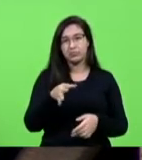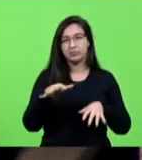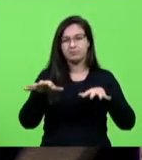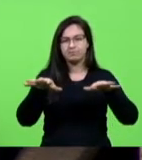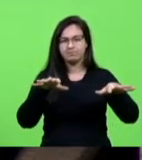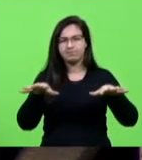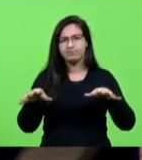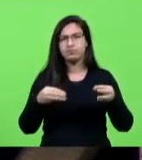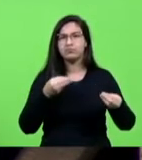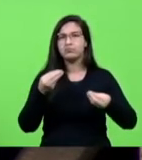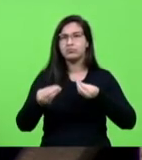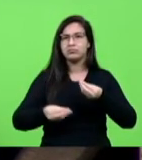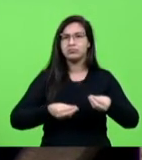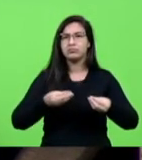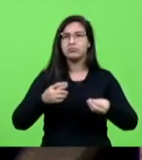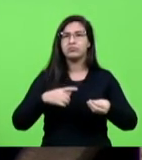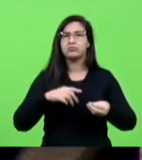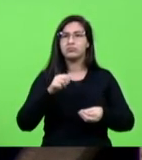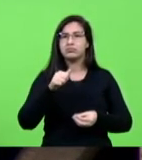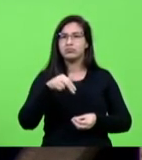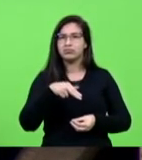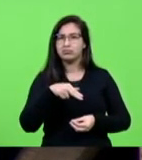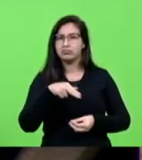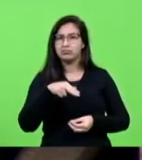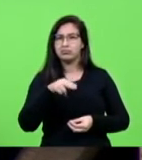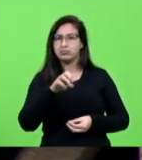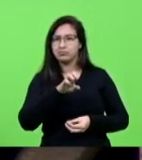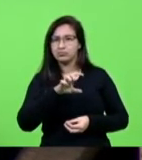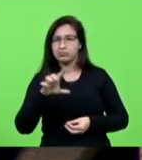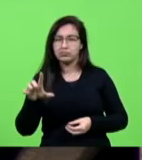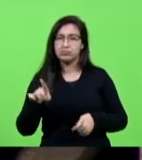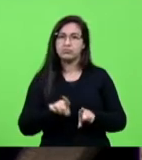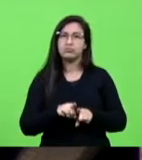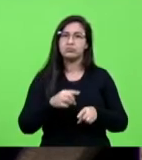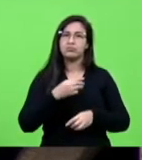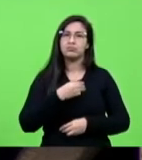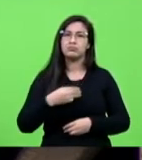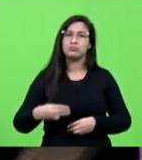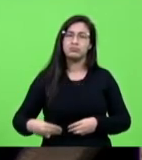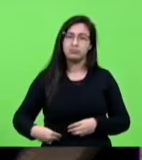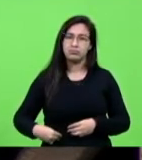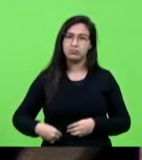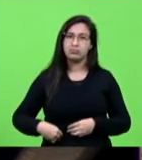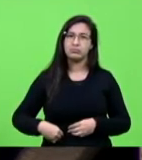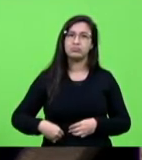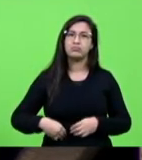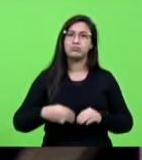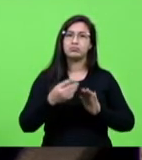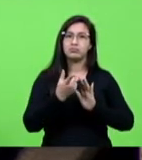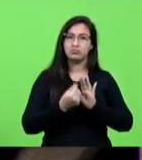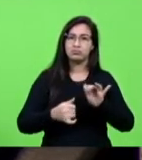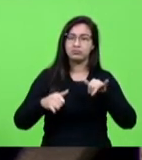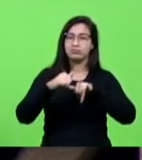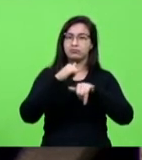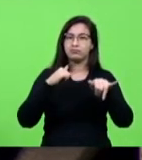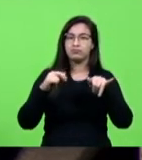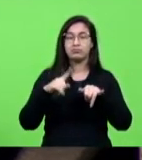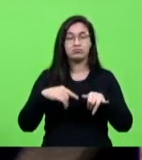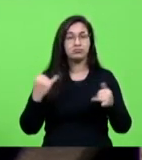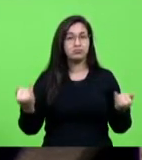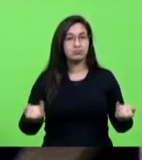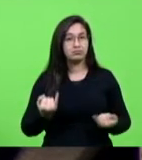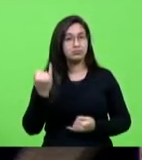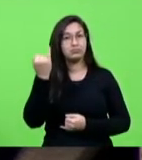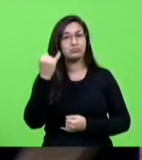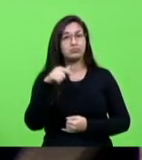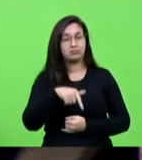envolve também a ANEEL, envolve também a questão do Ministério de Minas e Energia. Eu acho que é algo muito importante para o nosso Estado,